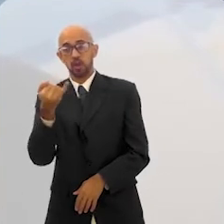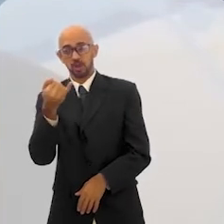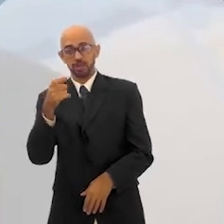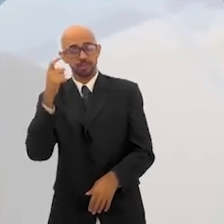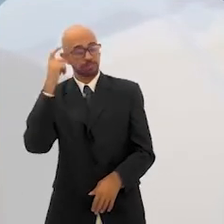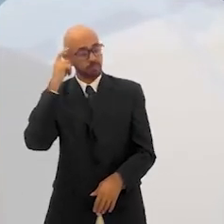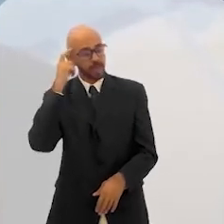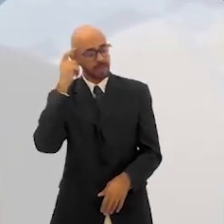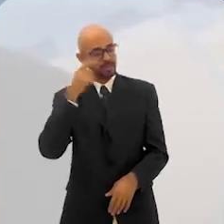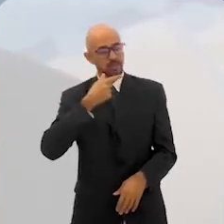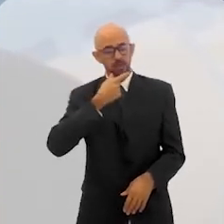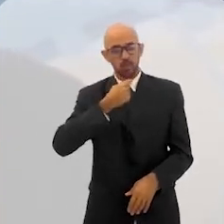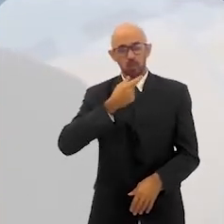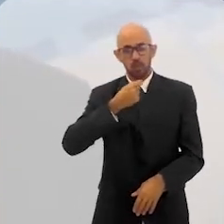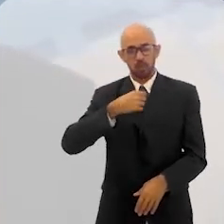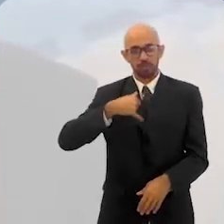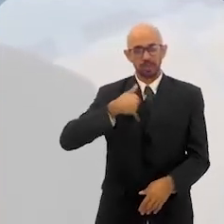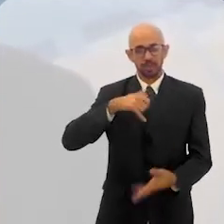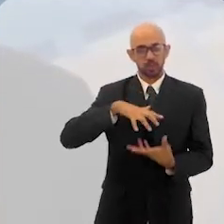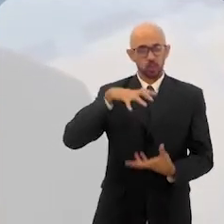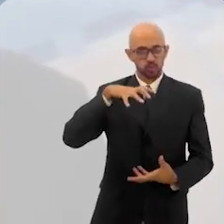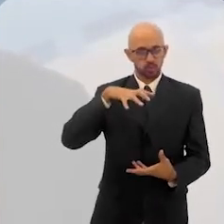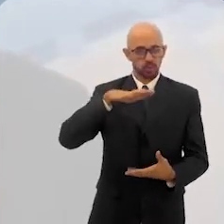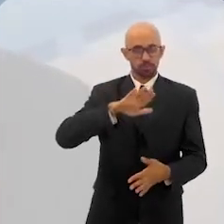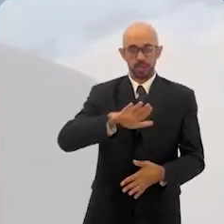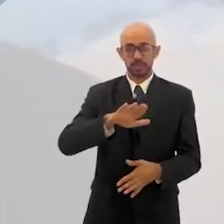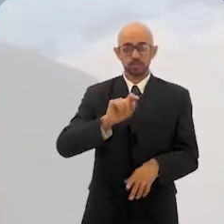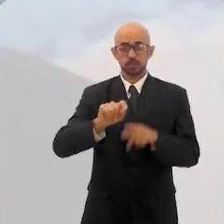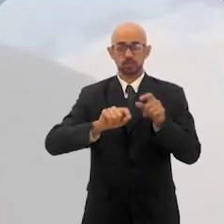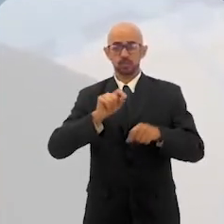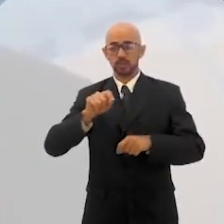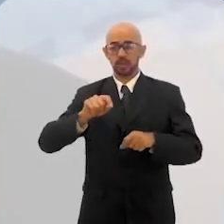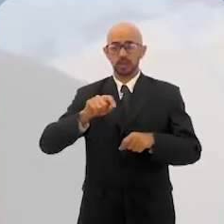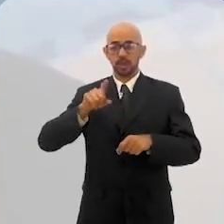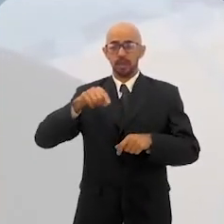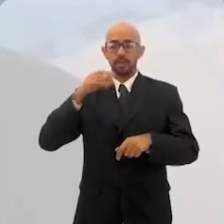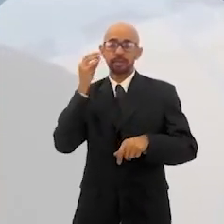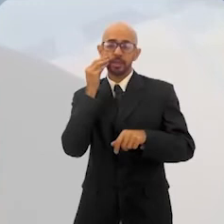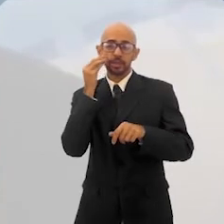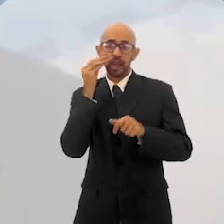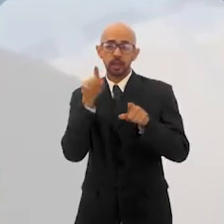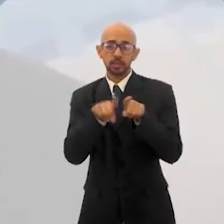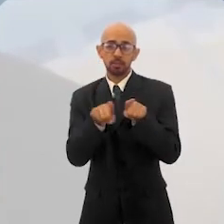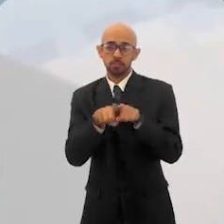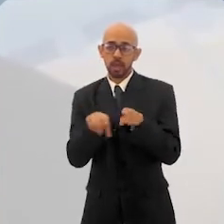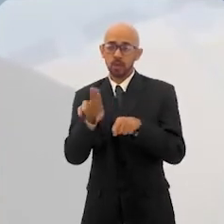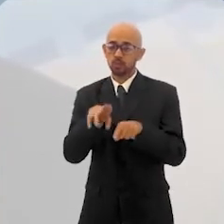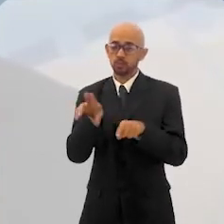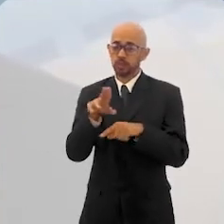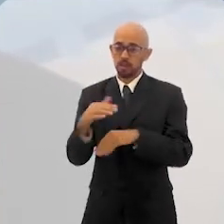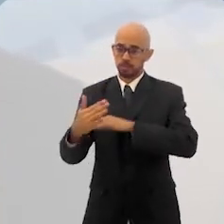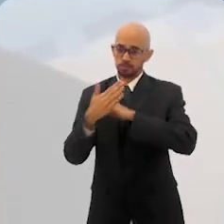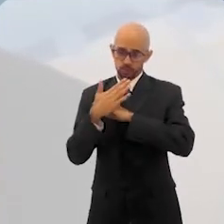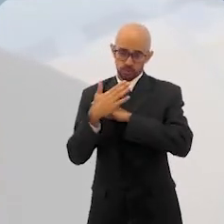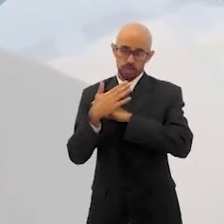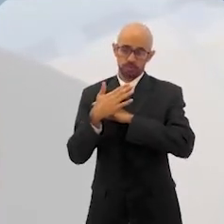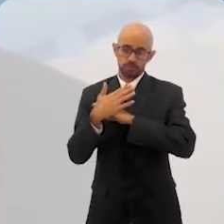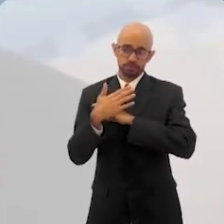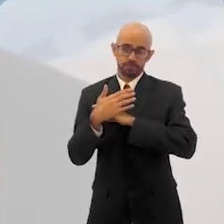e ser disruptivo nesse sentido é também da gente tentar usar isso a favor, assim, obviamente,